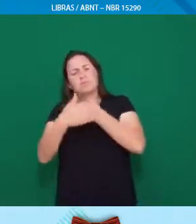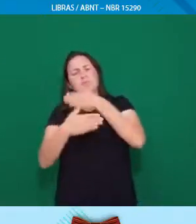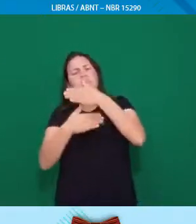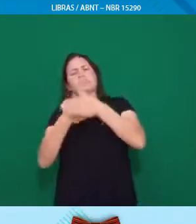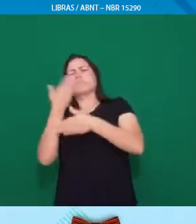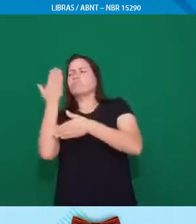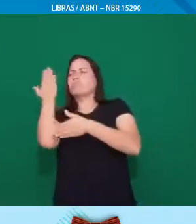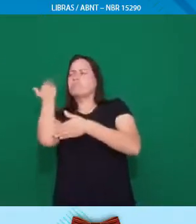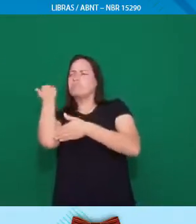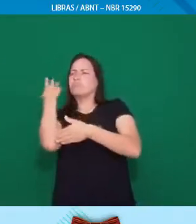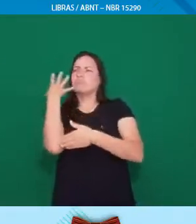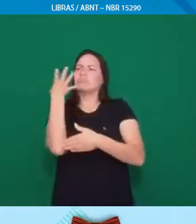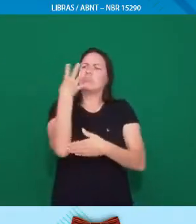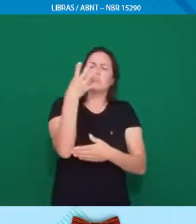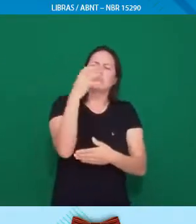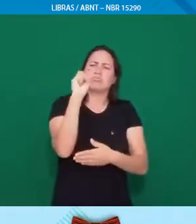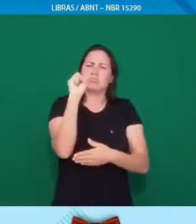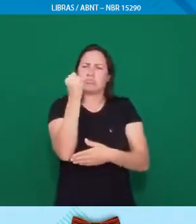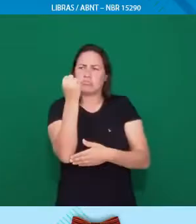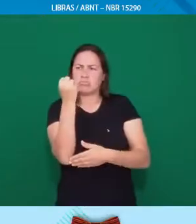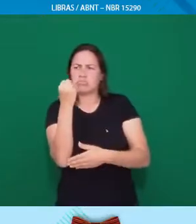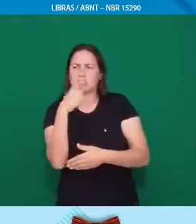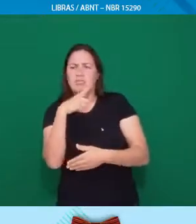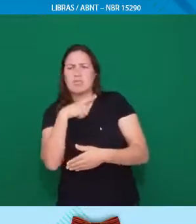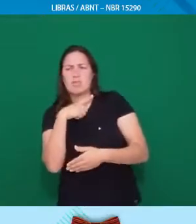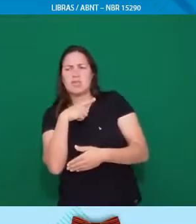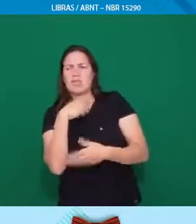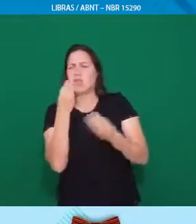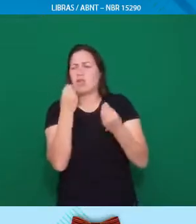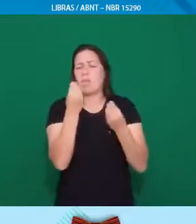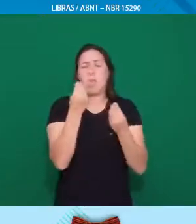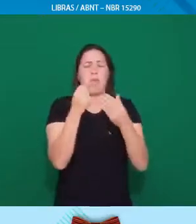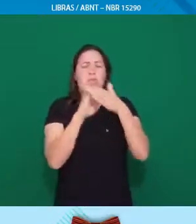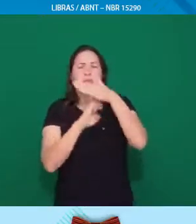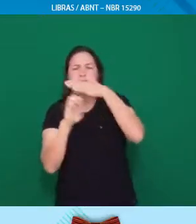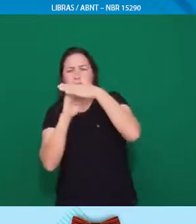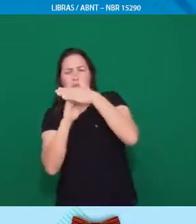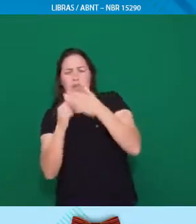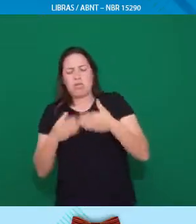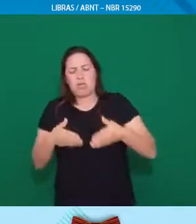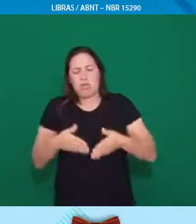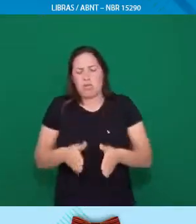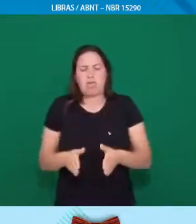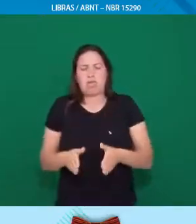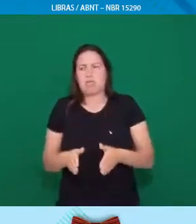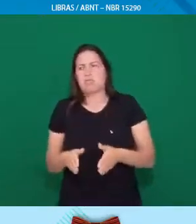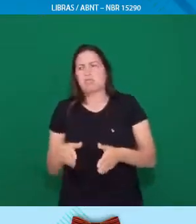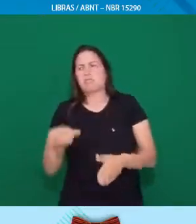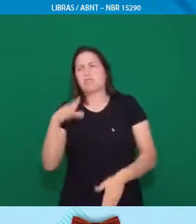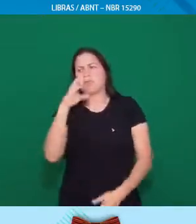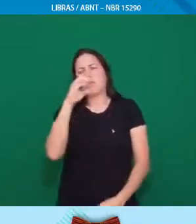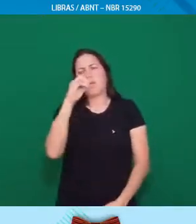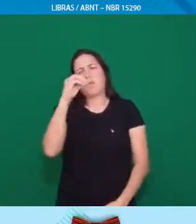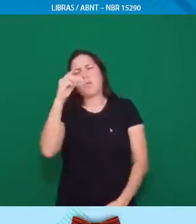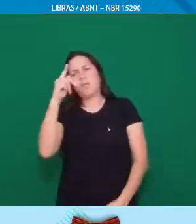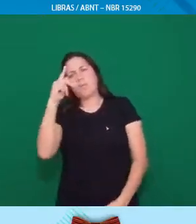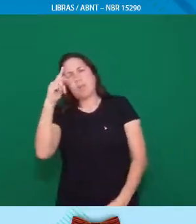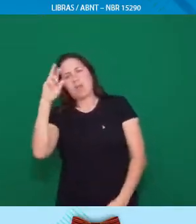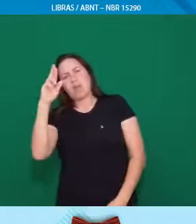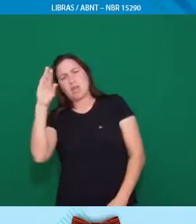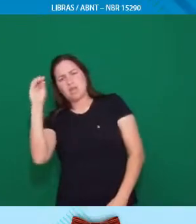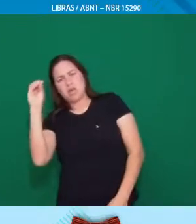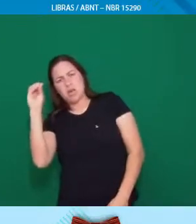daquela atitude daqueles 48 fundadores hoje tem várias empresas que nascendo disso a culpa elas ela é um